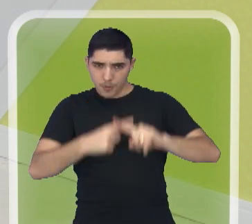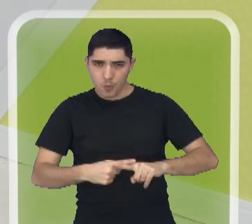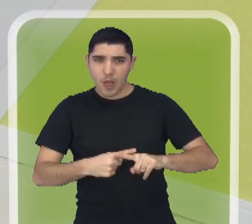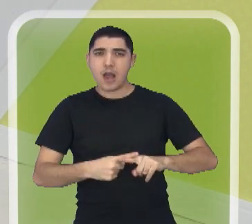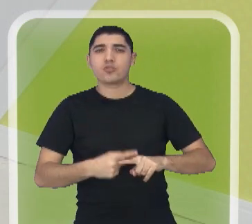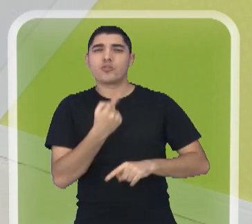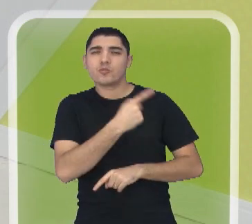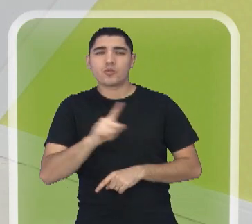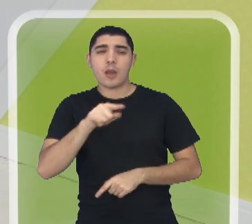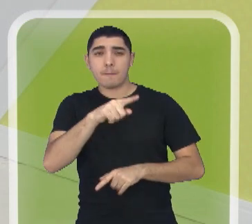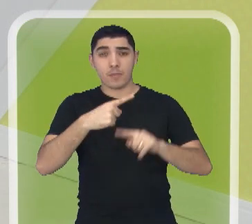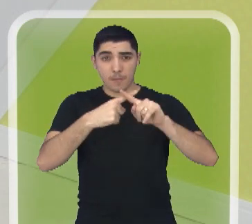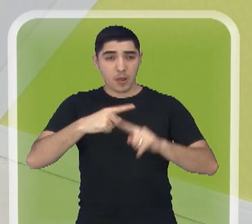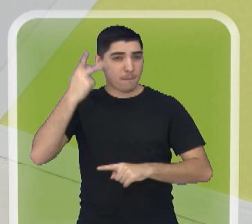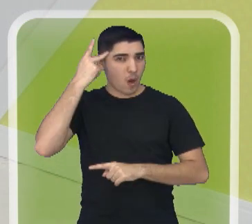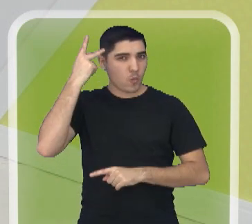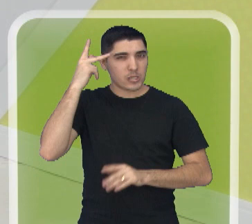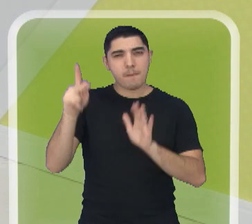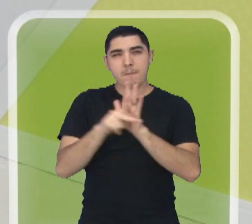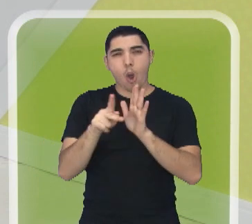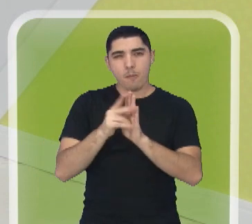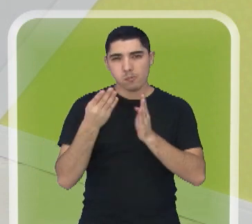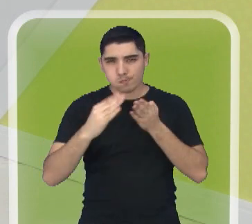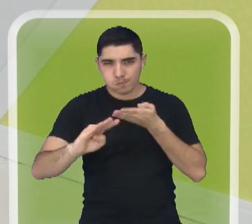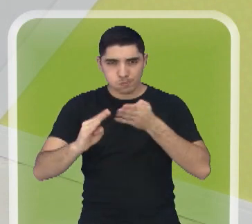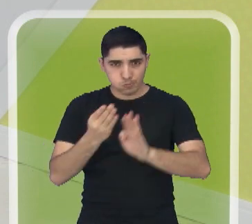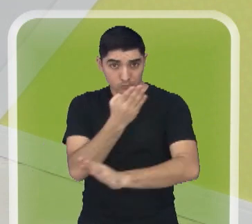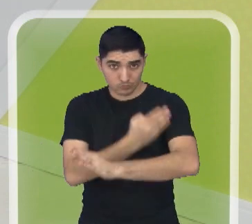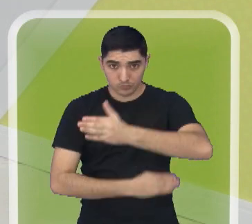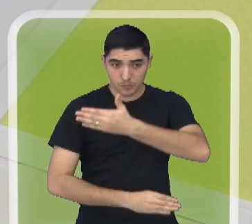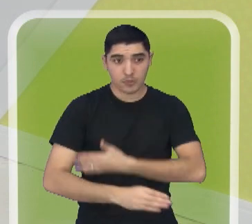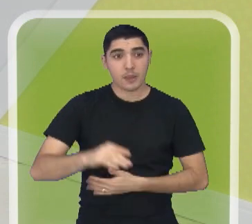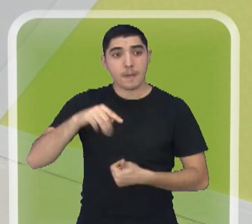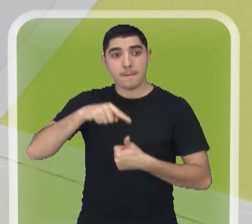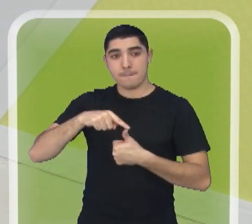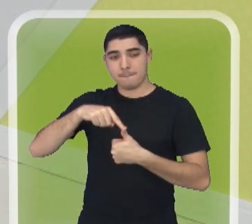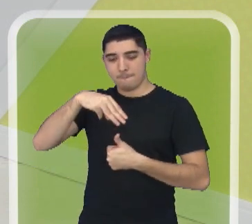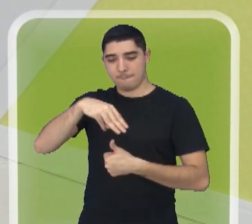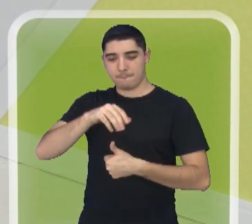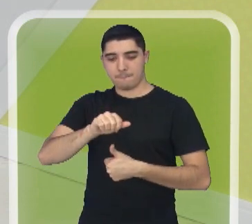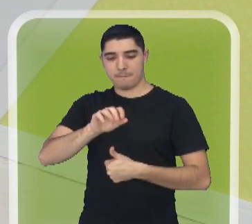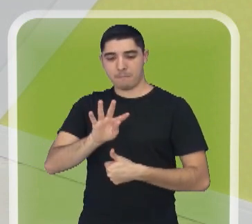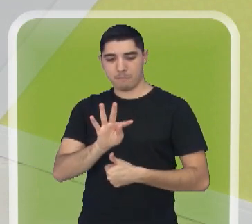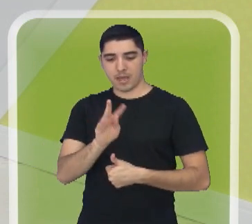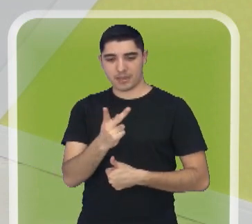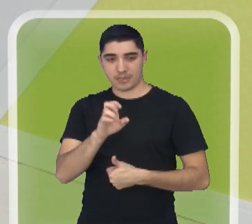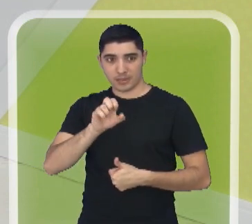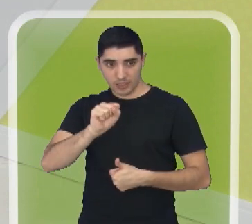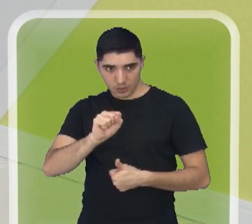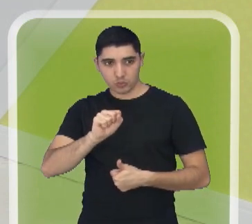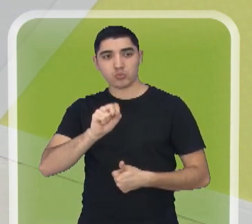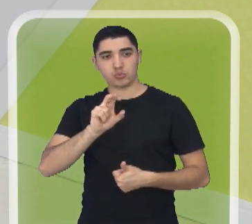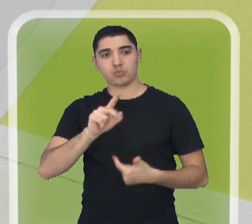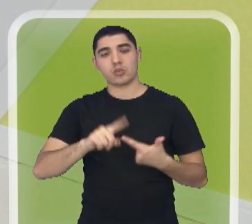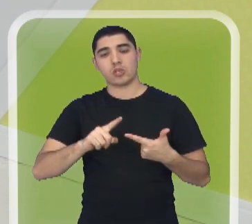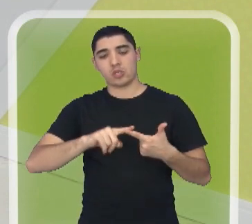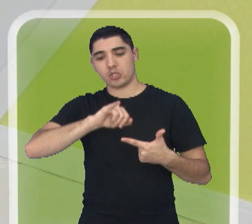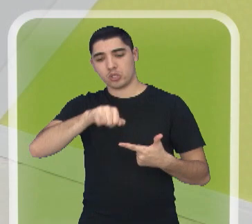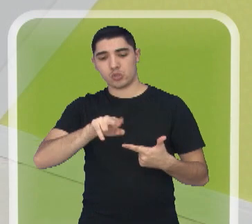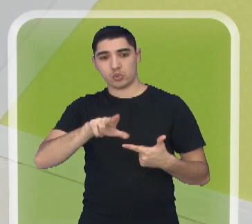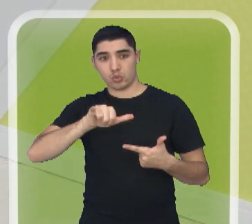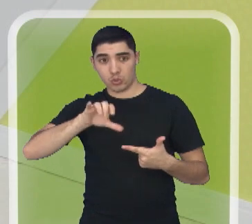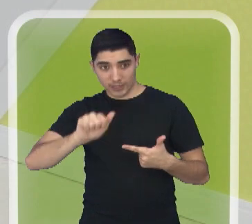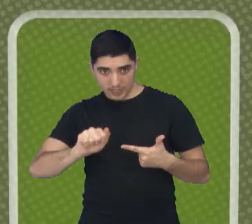do Campeonato Paulista de Parakaratê 2023. Matheus Elias e Júlia Kuranaga, atuais campeões paulistas da